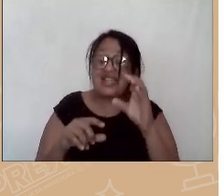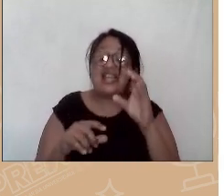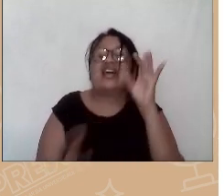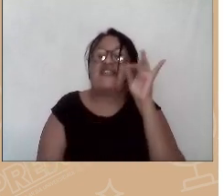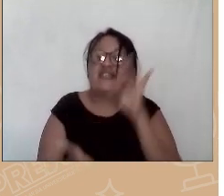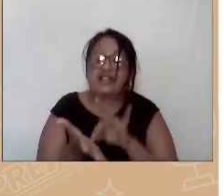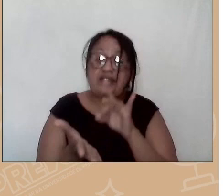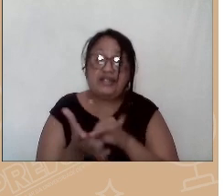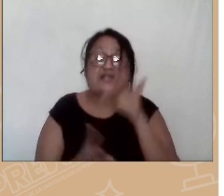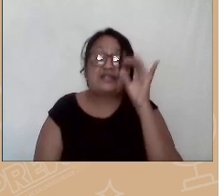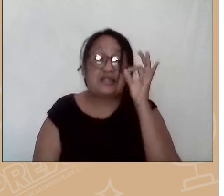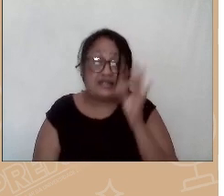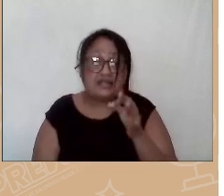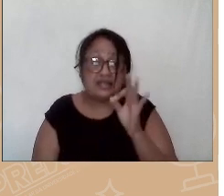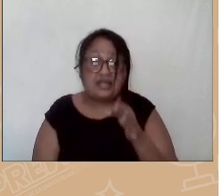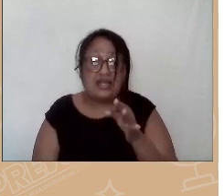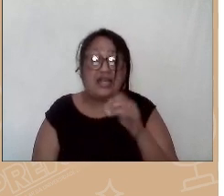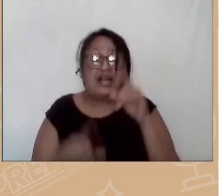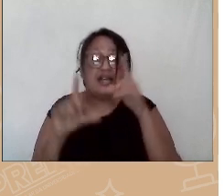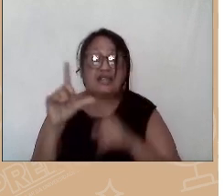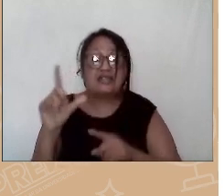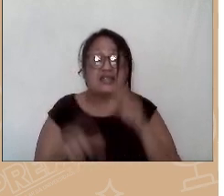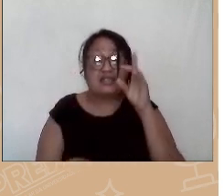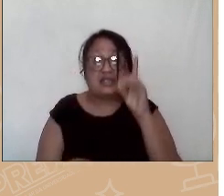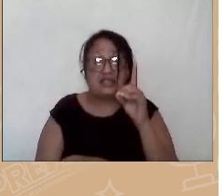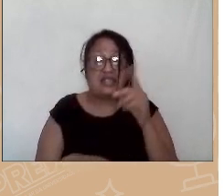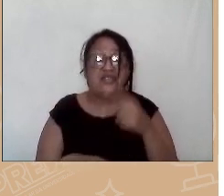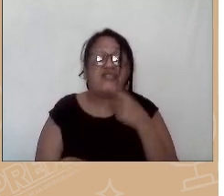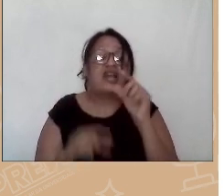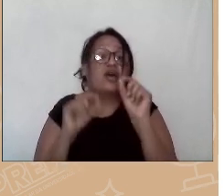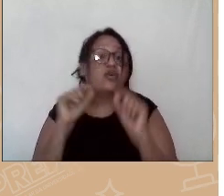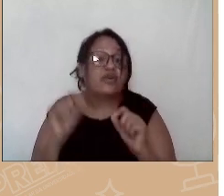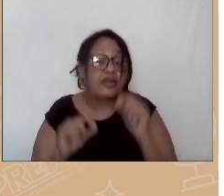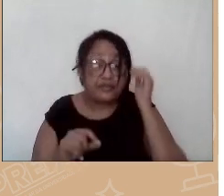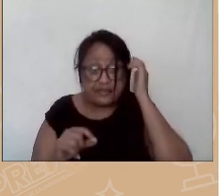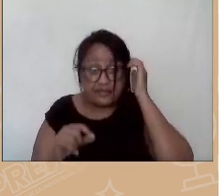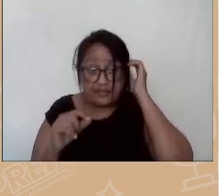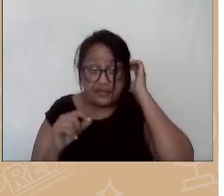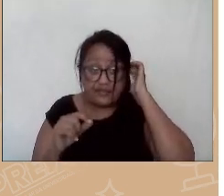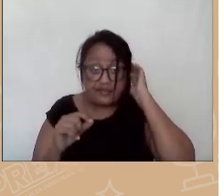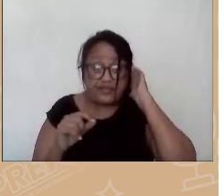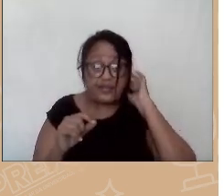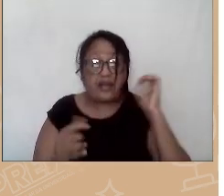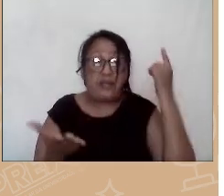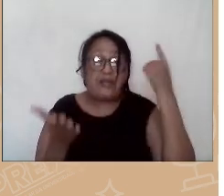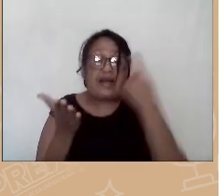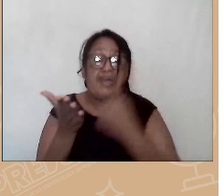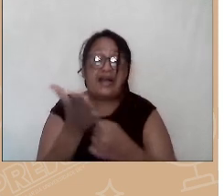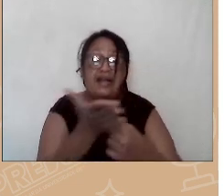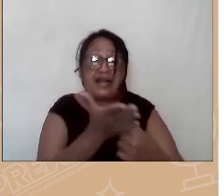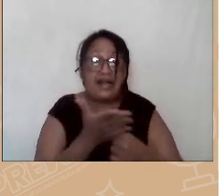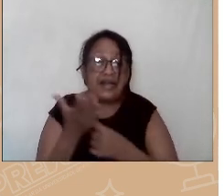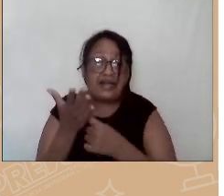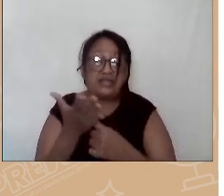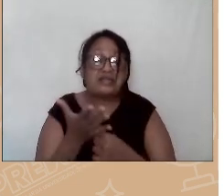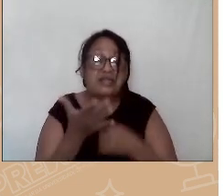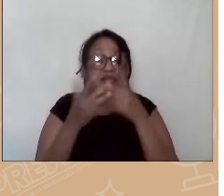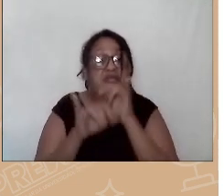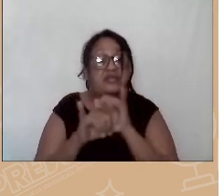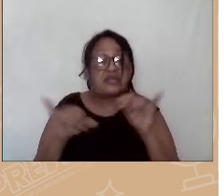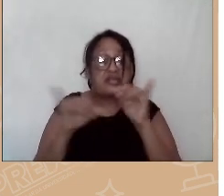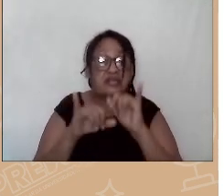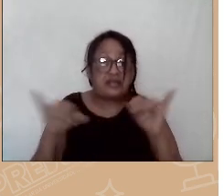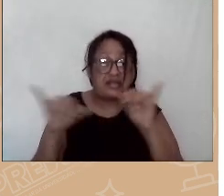letra correta a letra D diz o seguinte é marcado pela denúncia das mazelas da terra